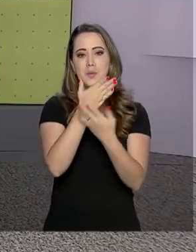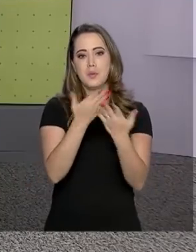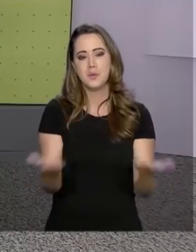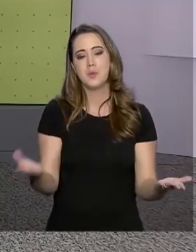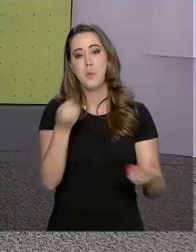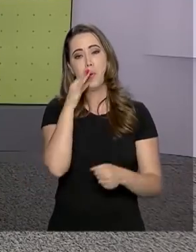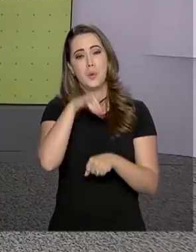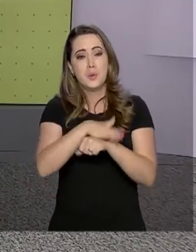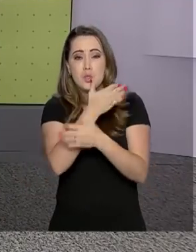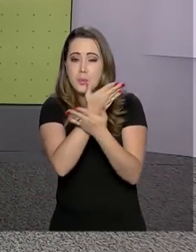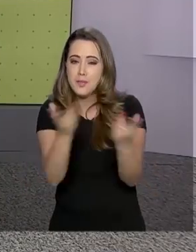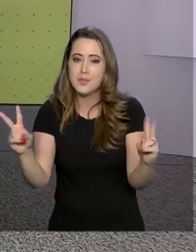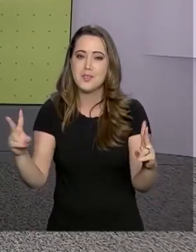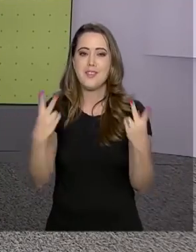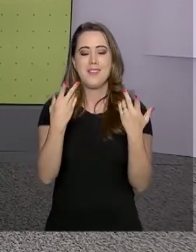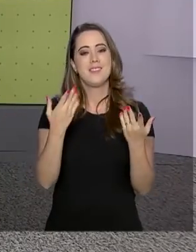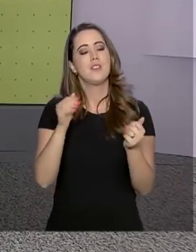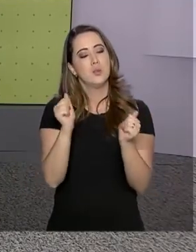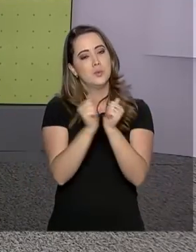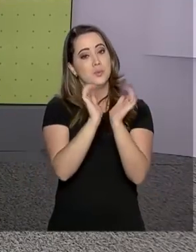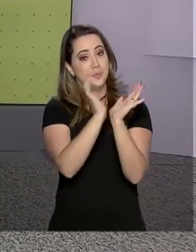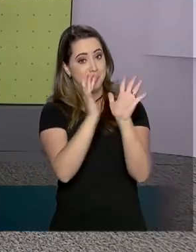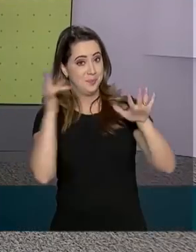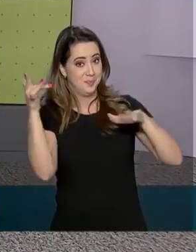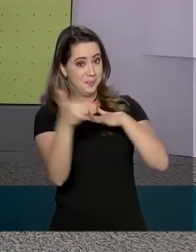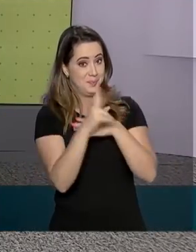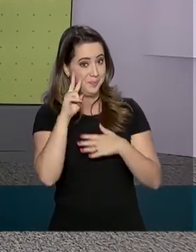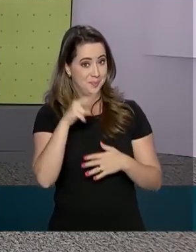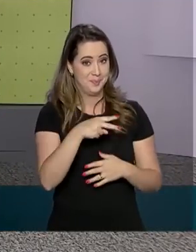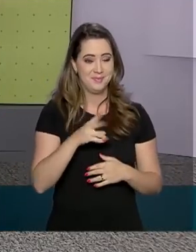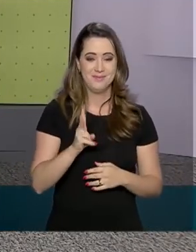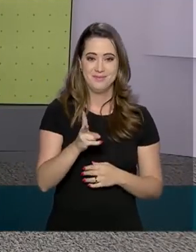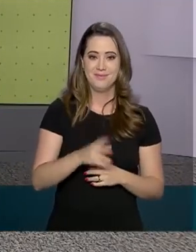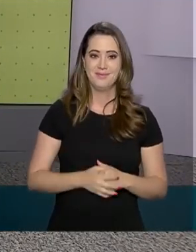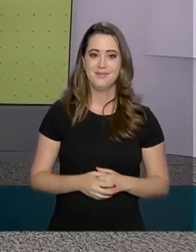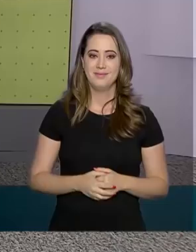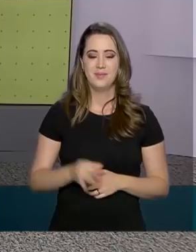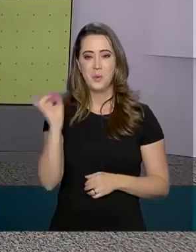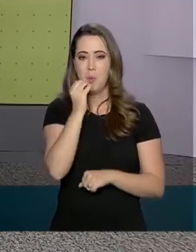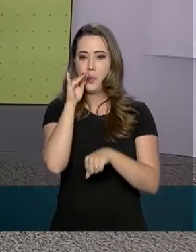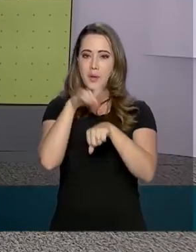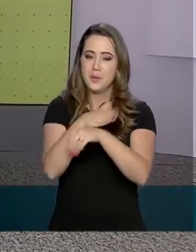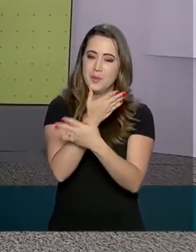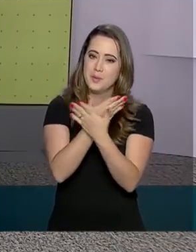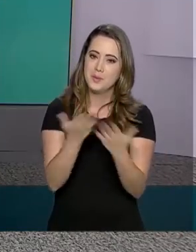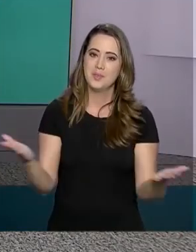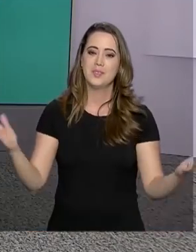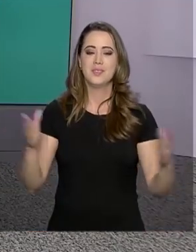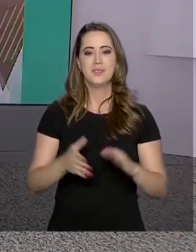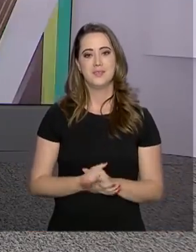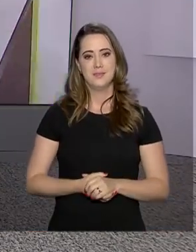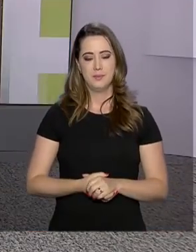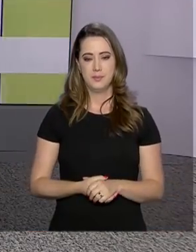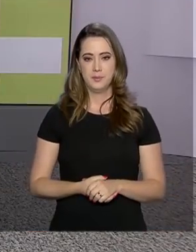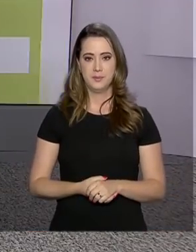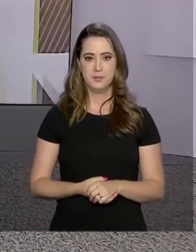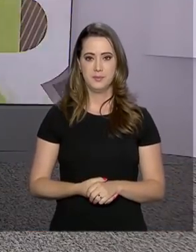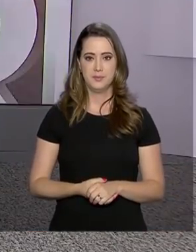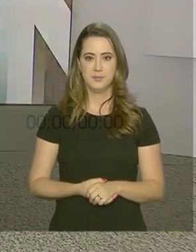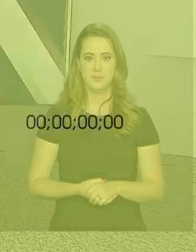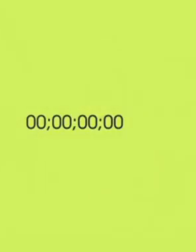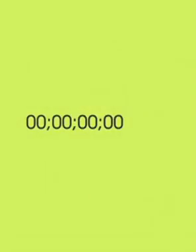Alessandra. Boa noite para você. E siga a gente também pelas redes sociais. Boa noite, Roberto. Boa noite a todos.